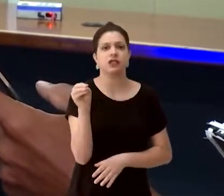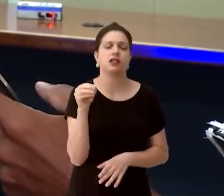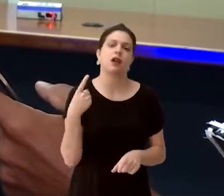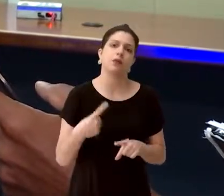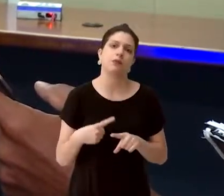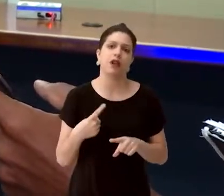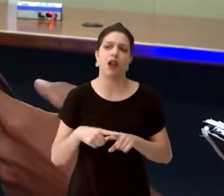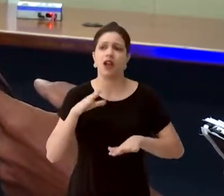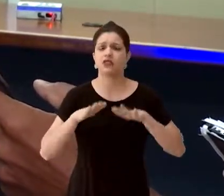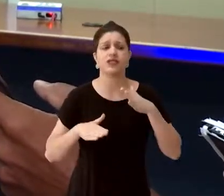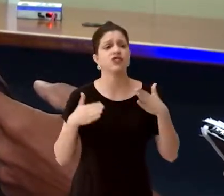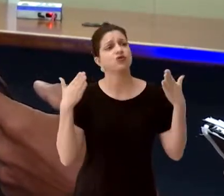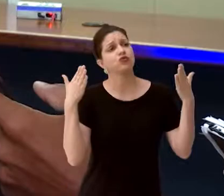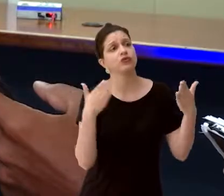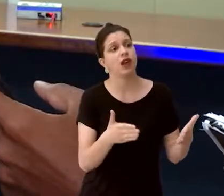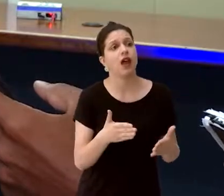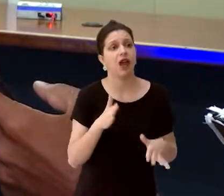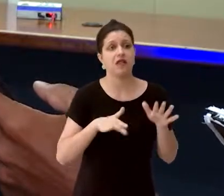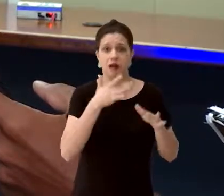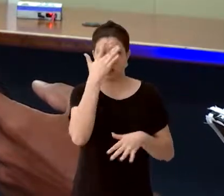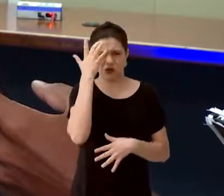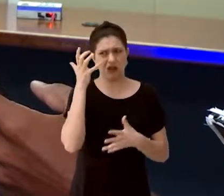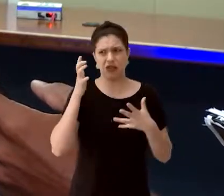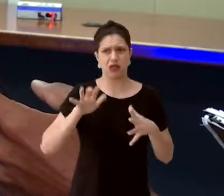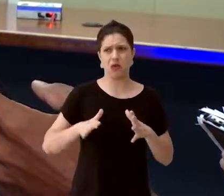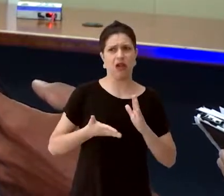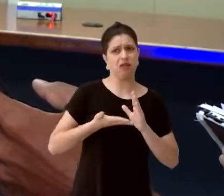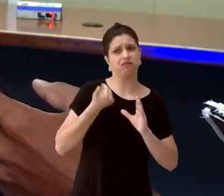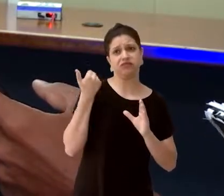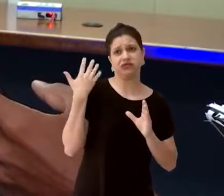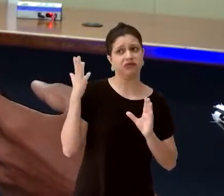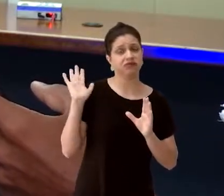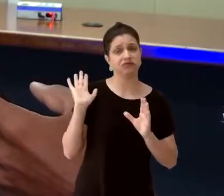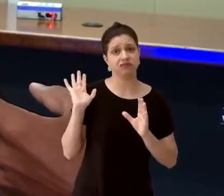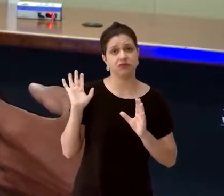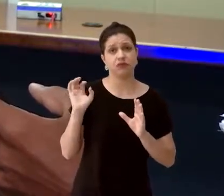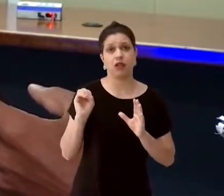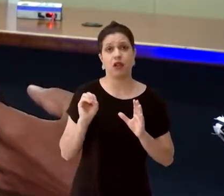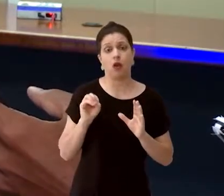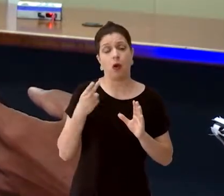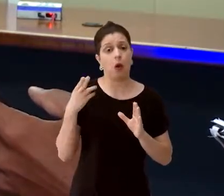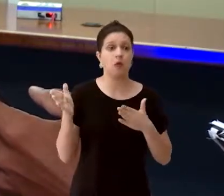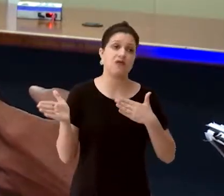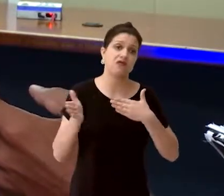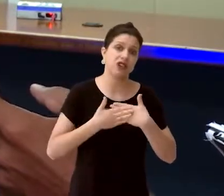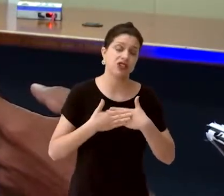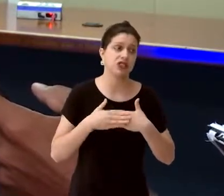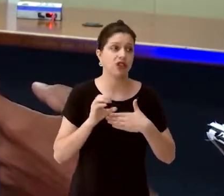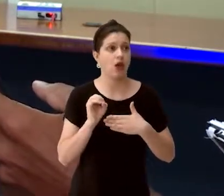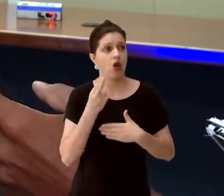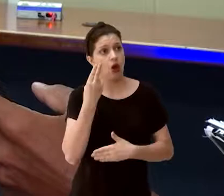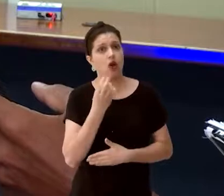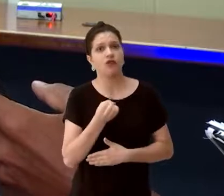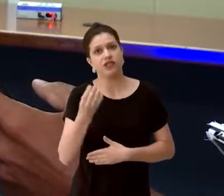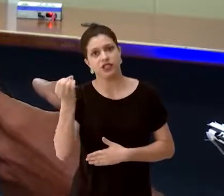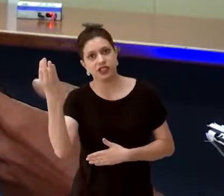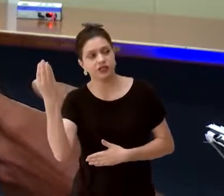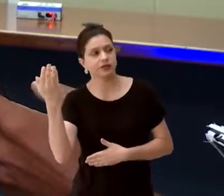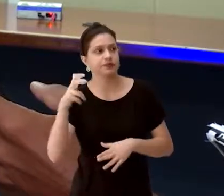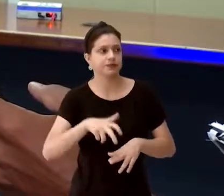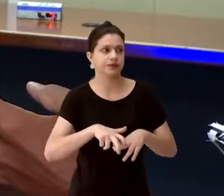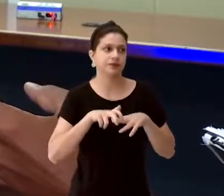Então nós sorteamos 300, porque chega numa determinada unidade consumidora, a pessoa pode não querer que retire, ou pode não